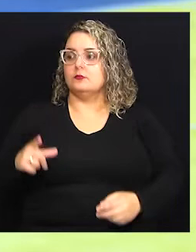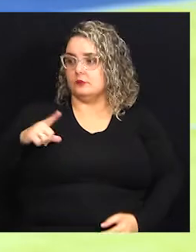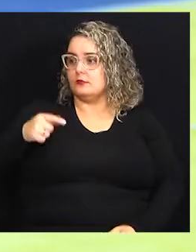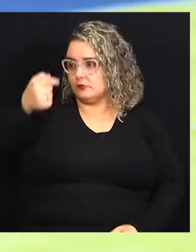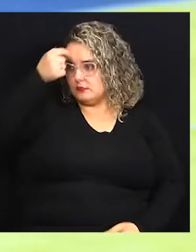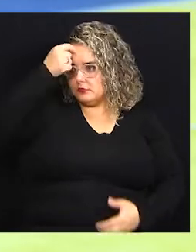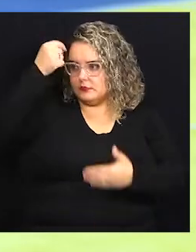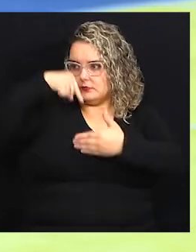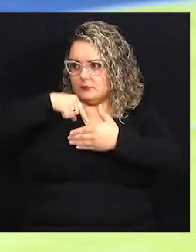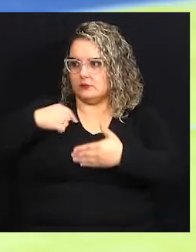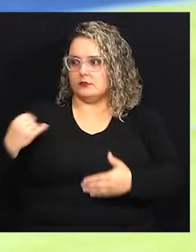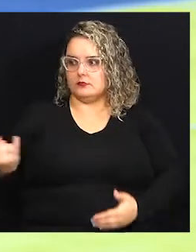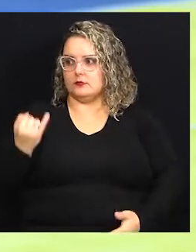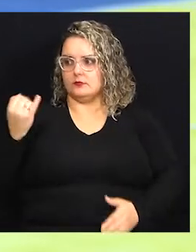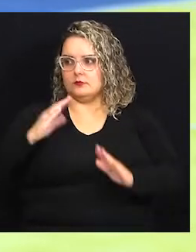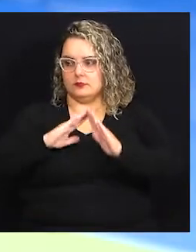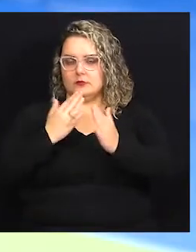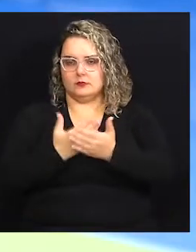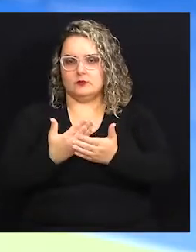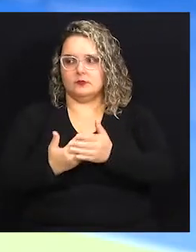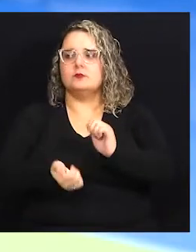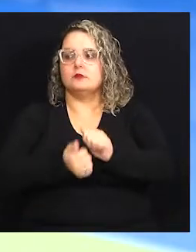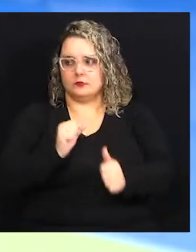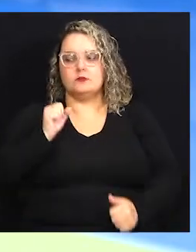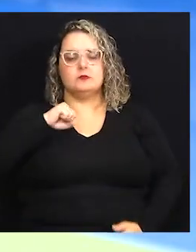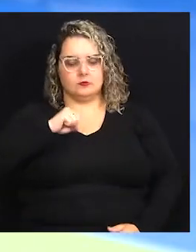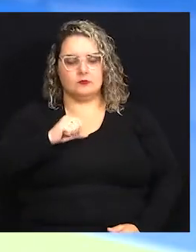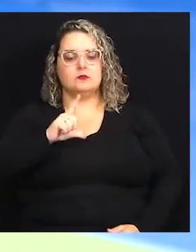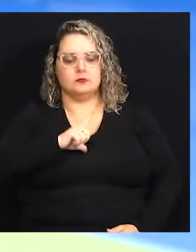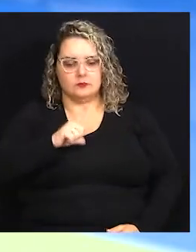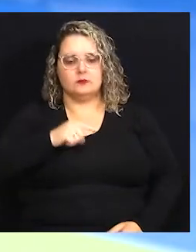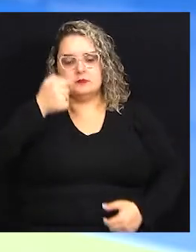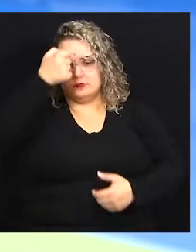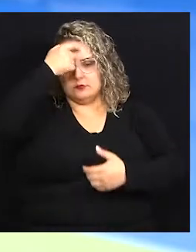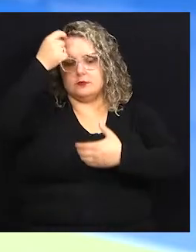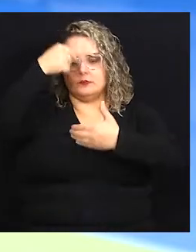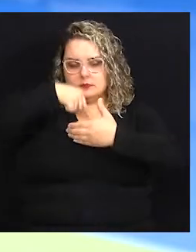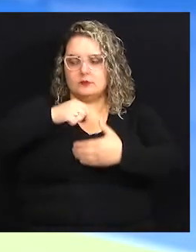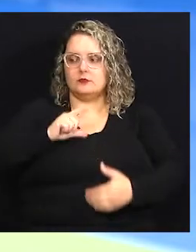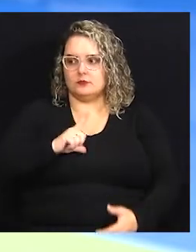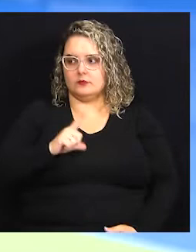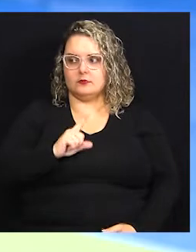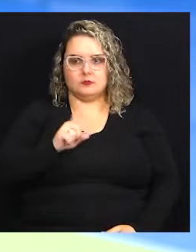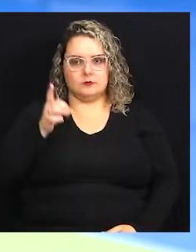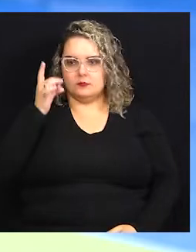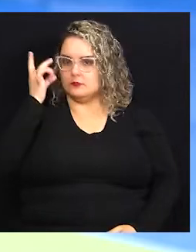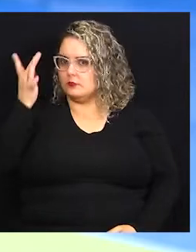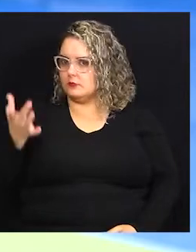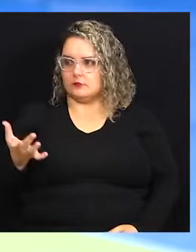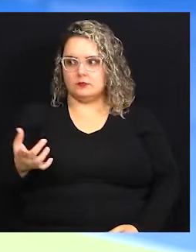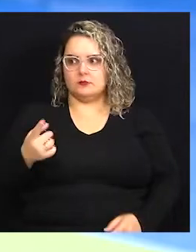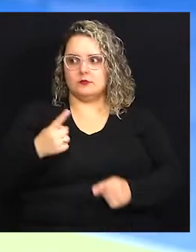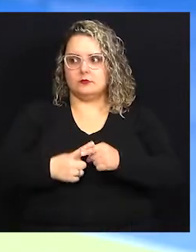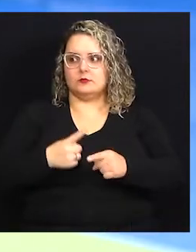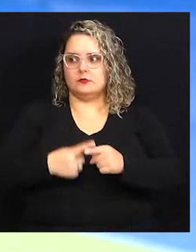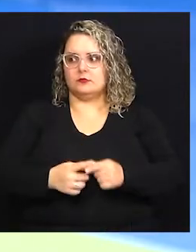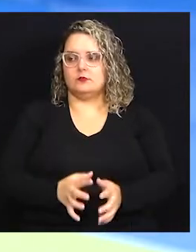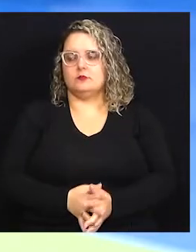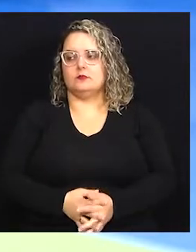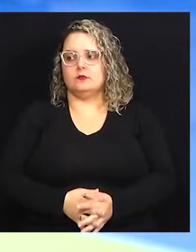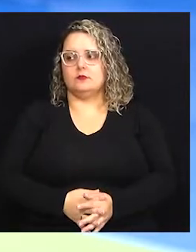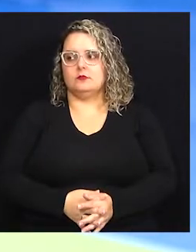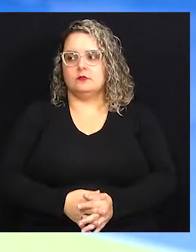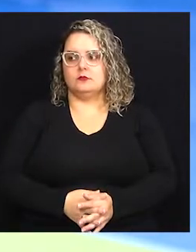consciência da importância dos estudos como jogador? Como jogador, eu tinha essa consciência. Não era fácil, por quê? Porque